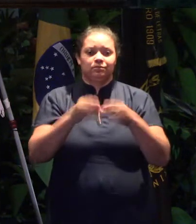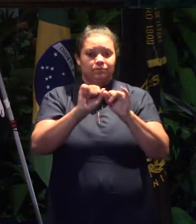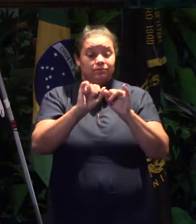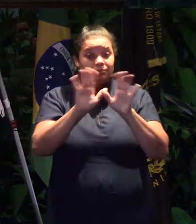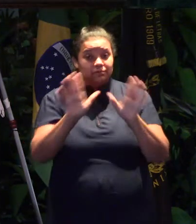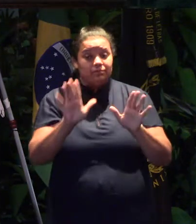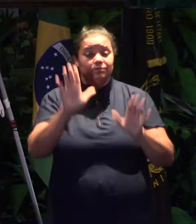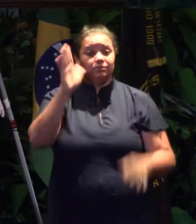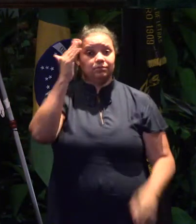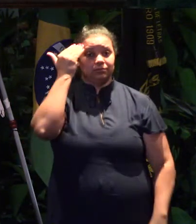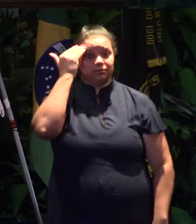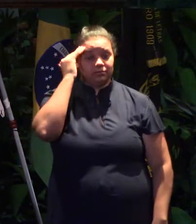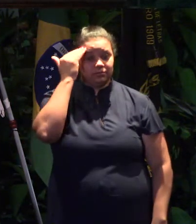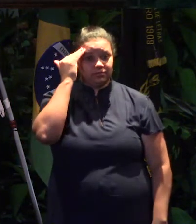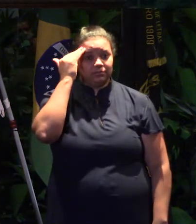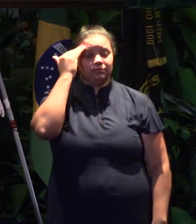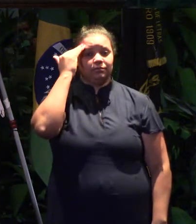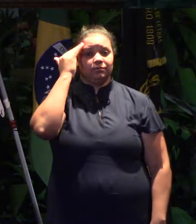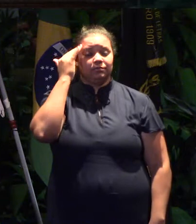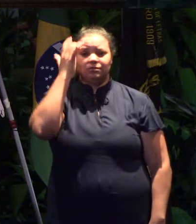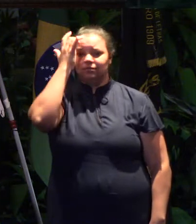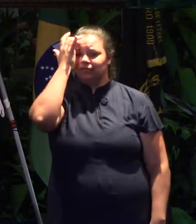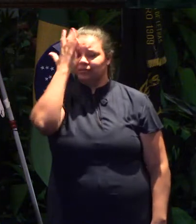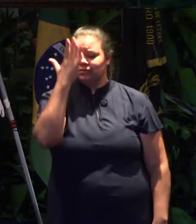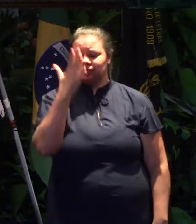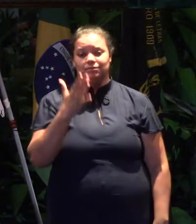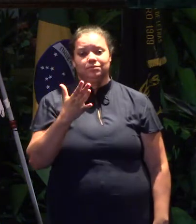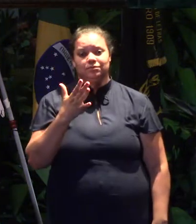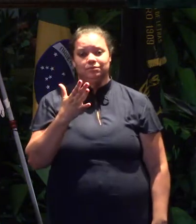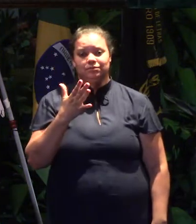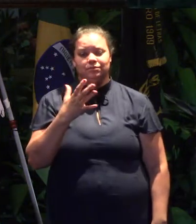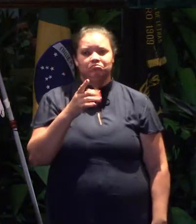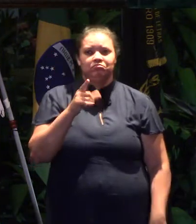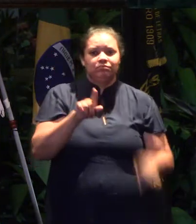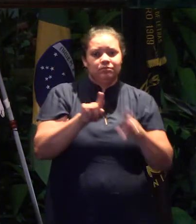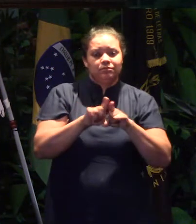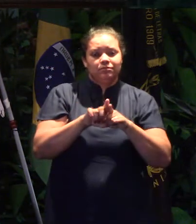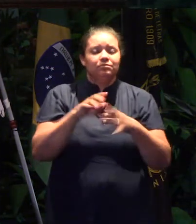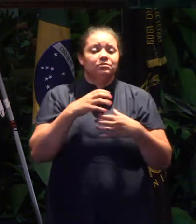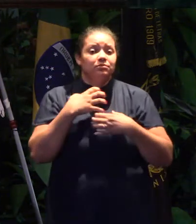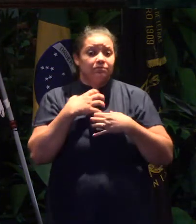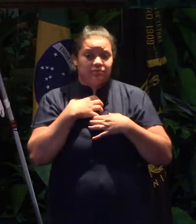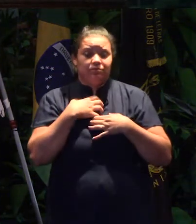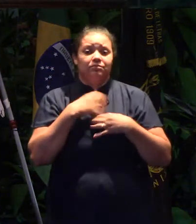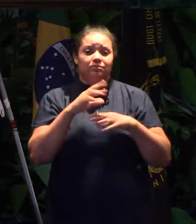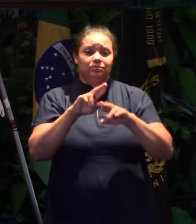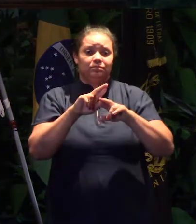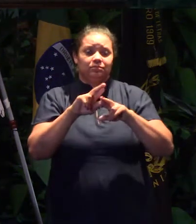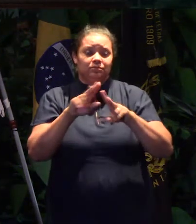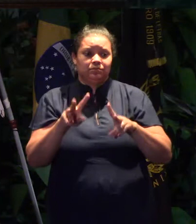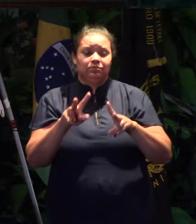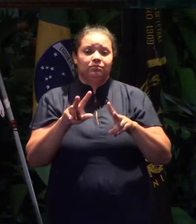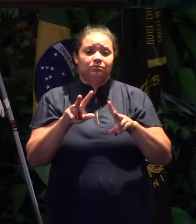entendimento, plena de visibilidade e também de outras sensações, e, algumas vezes,